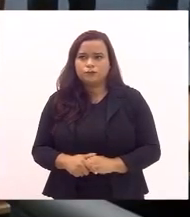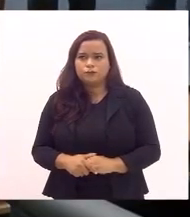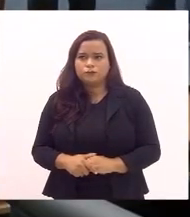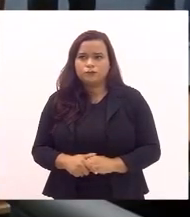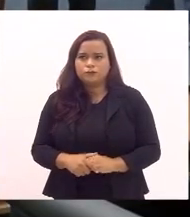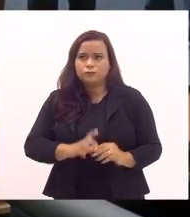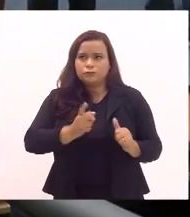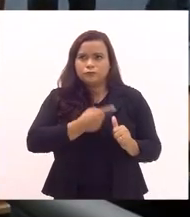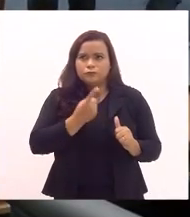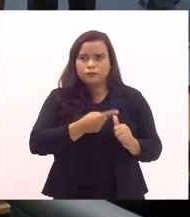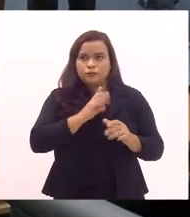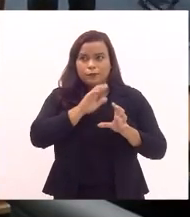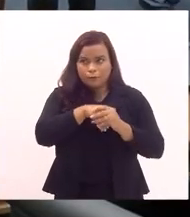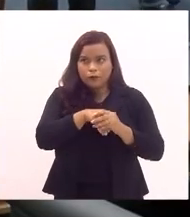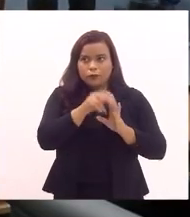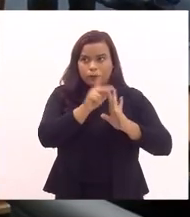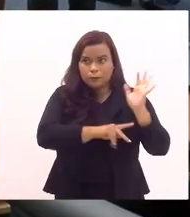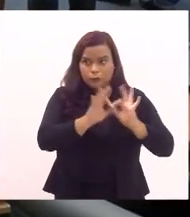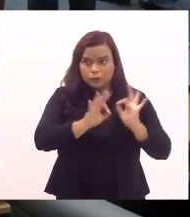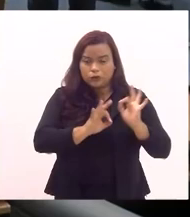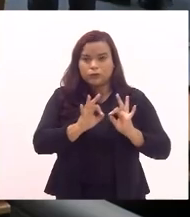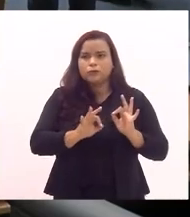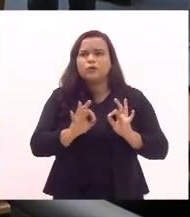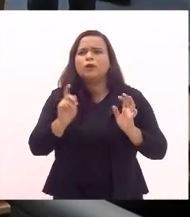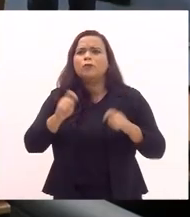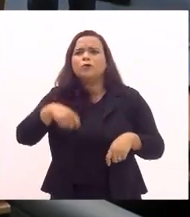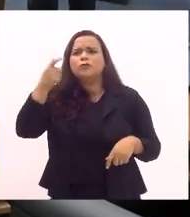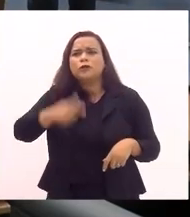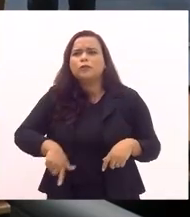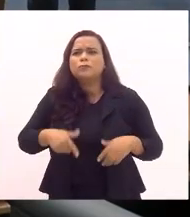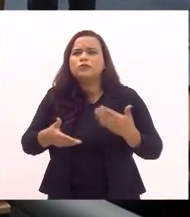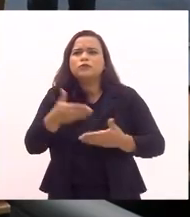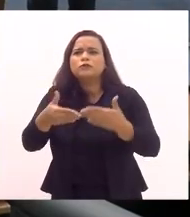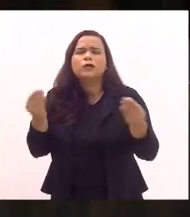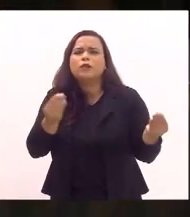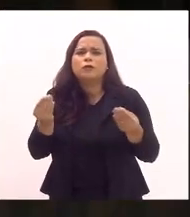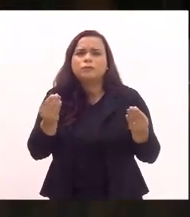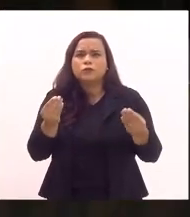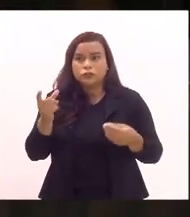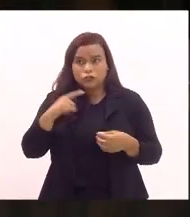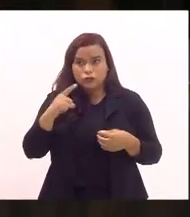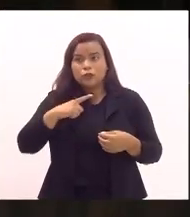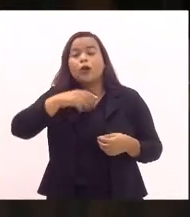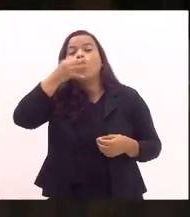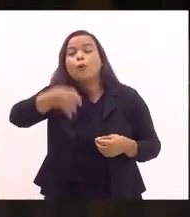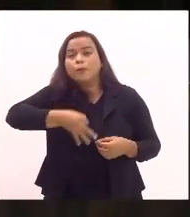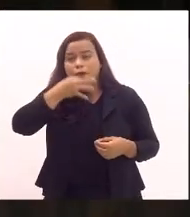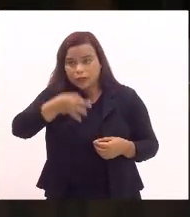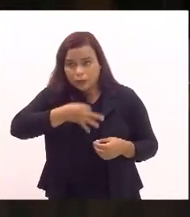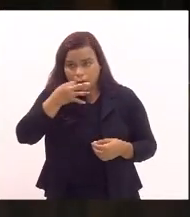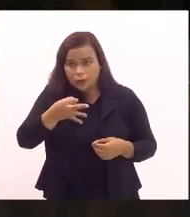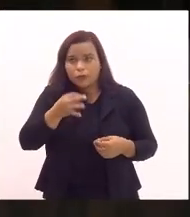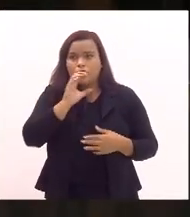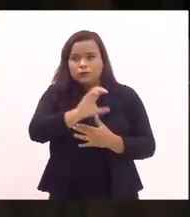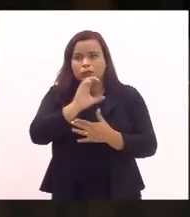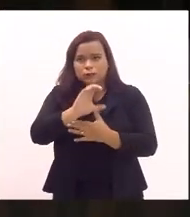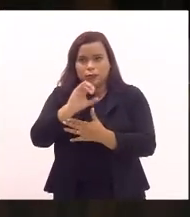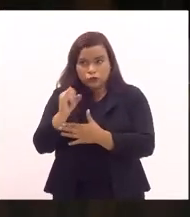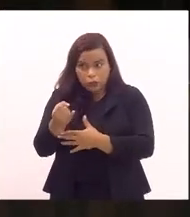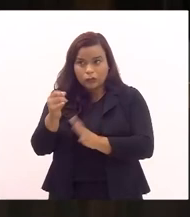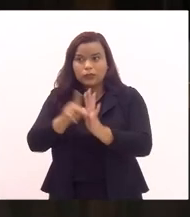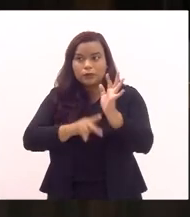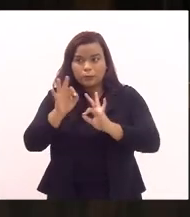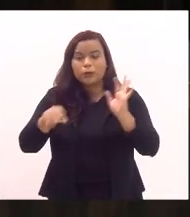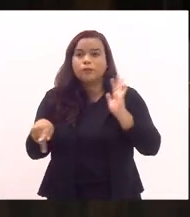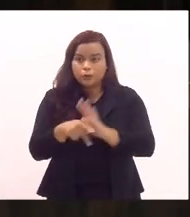que eu aprendi aqui com Marquinhos Mas eles pode repetir por favor qual vai ser o trânsito que tinha parecer da comissão de concessão Justiça o